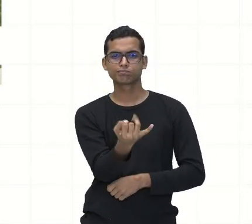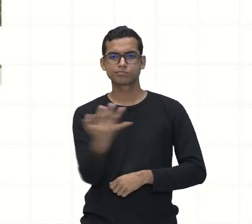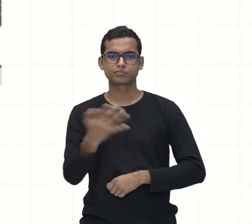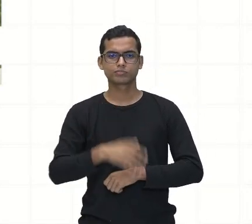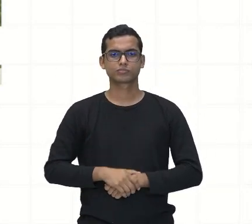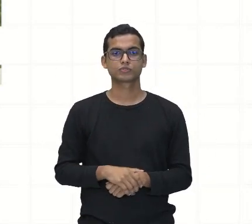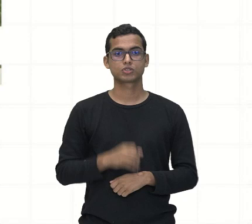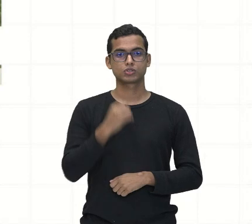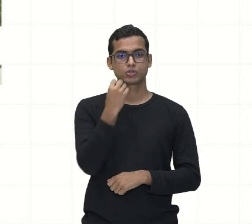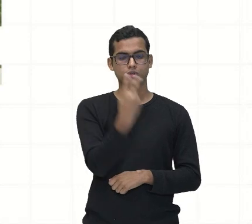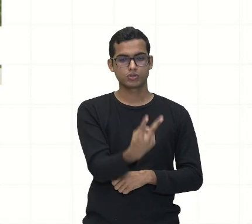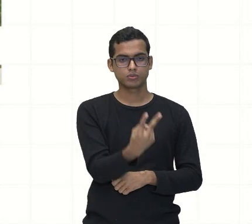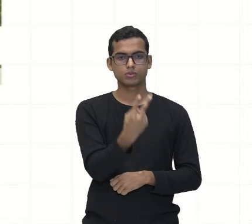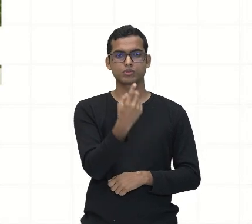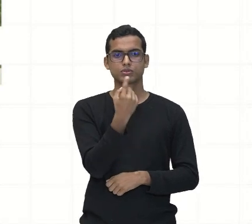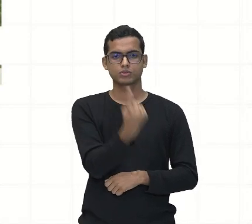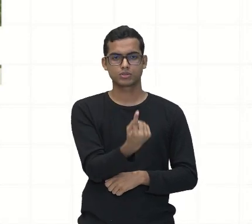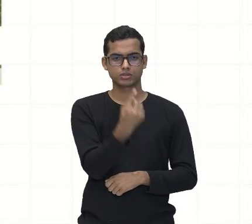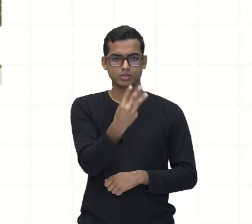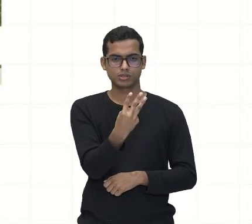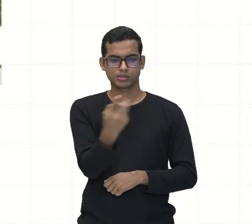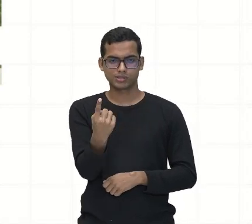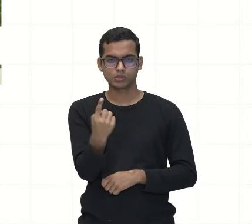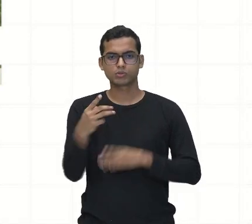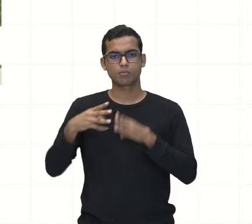embarcações foram apreendidas, que